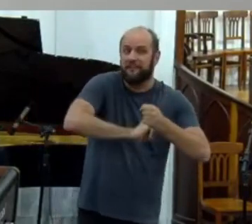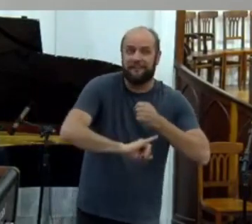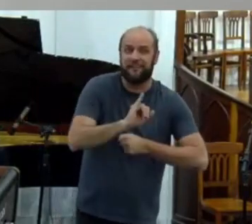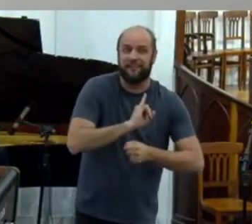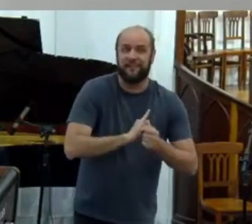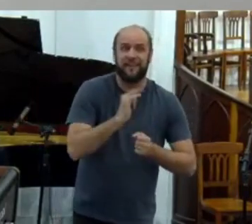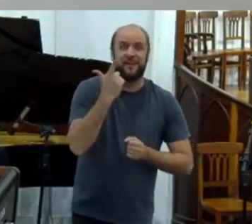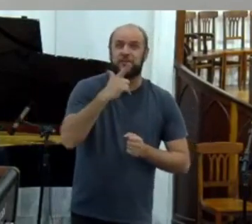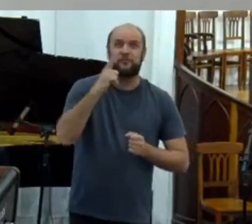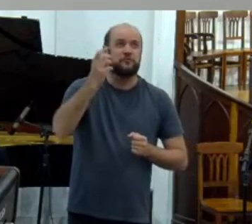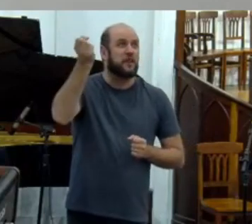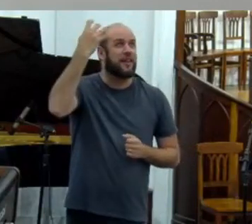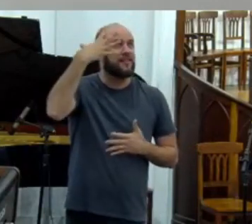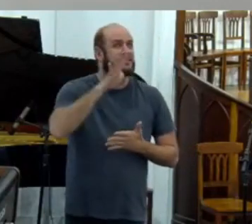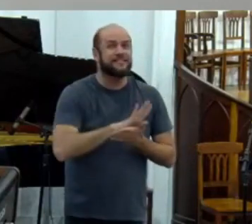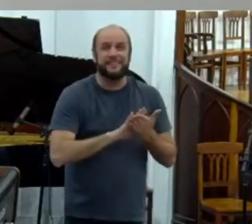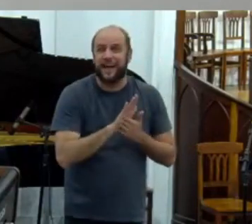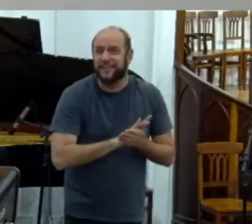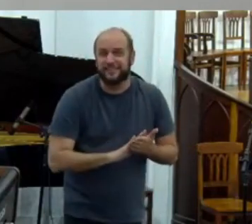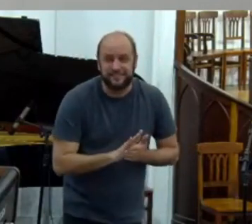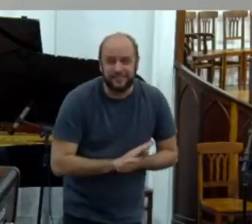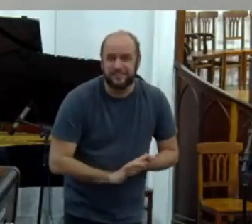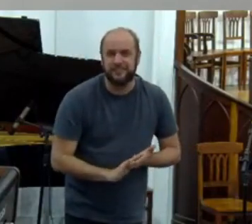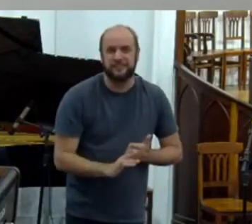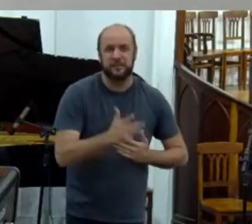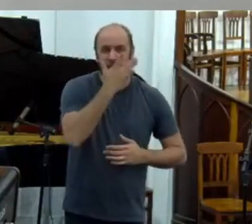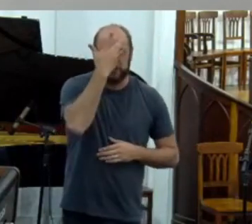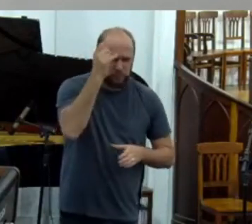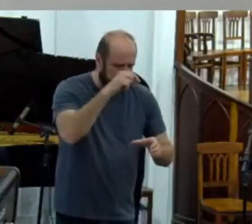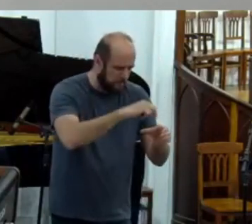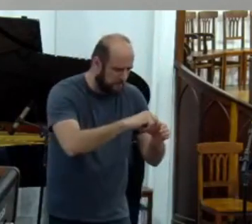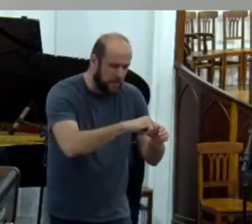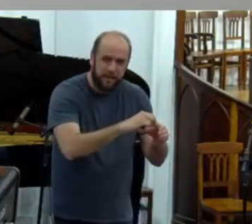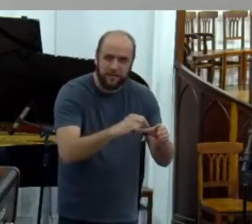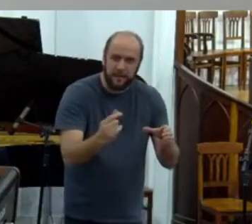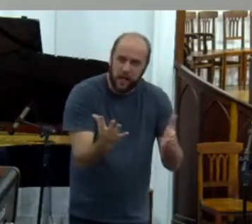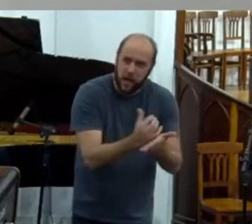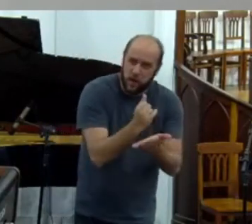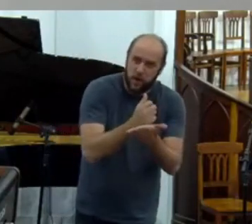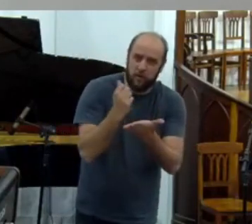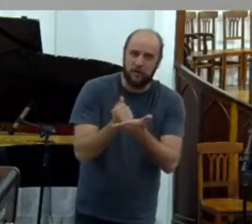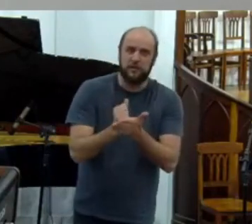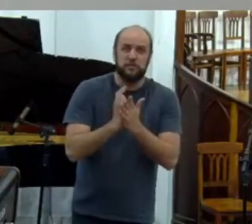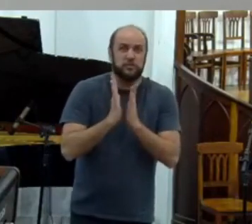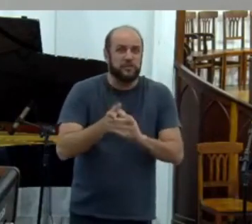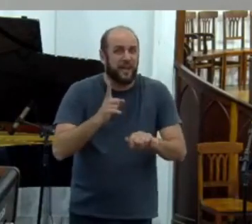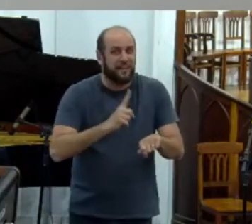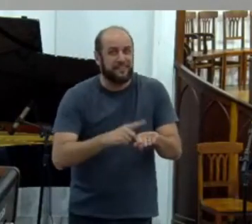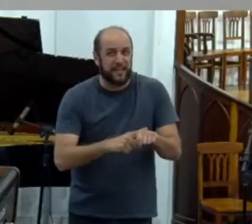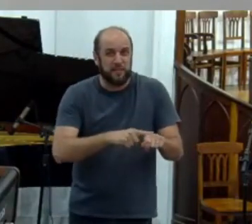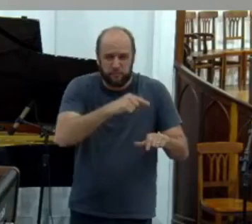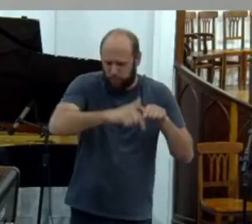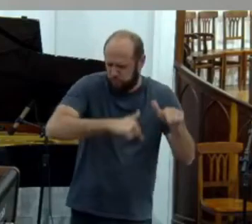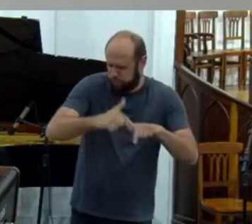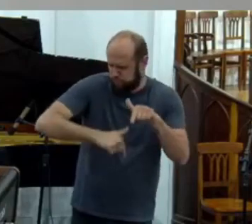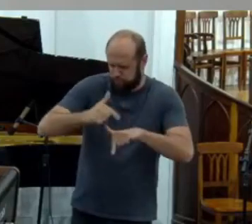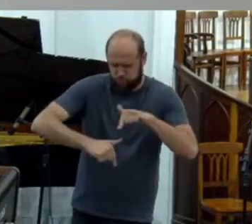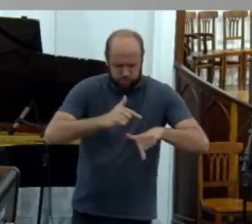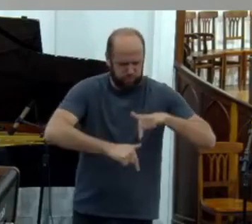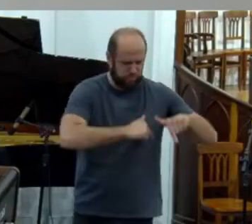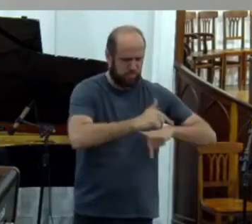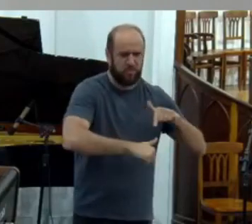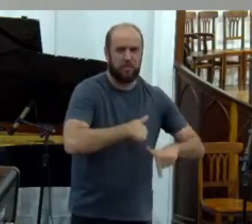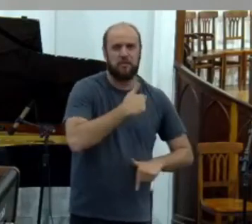tinha nem eletricidade, quando as pessoas simplesmente plantavam e colhiam, e ele já consegue encontrar 28 ações